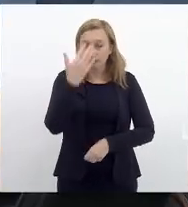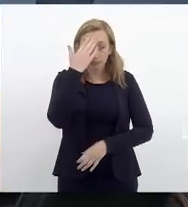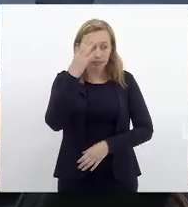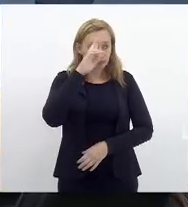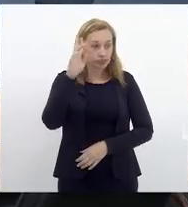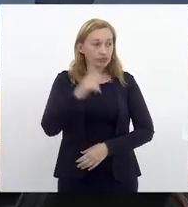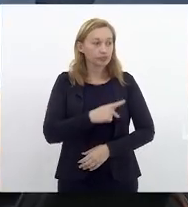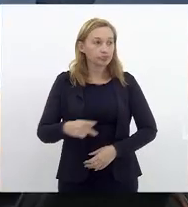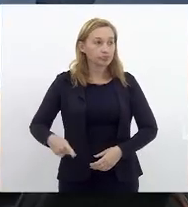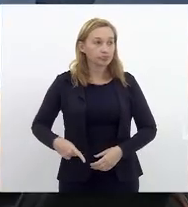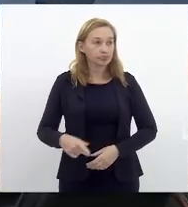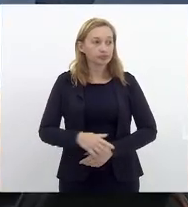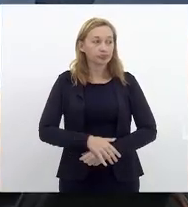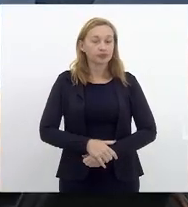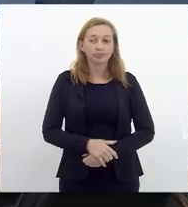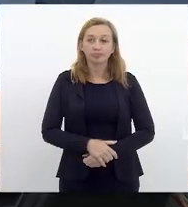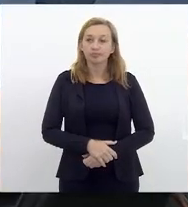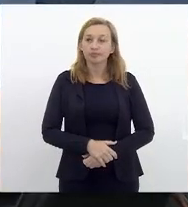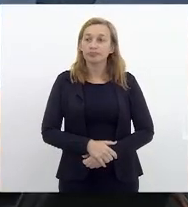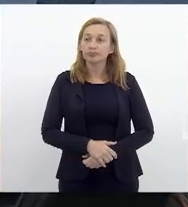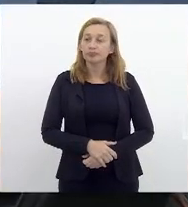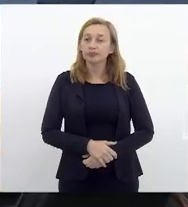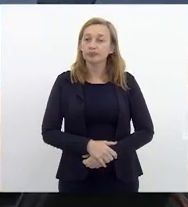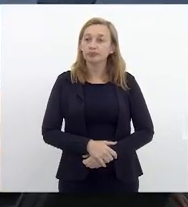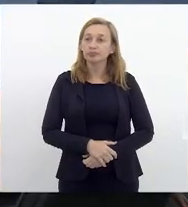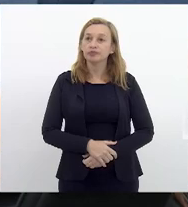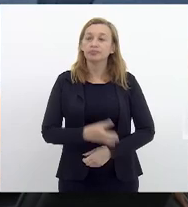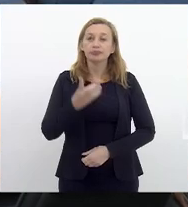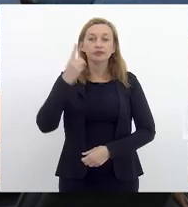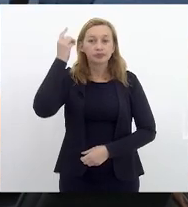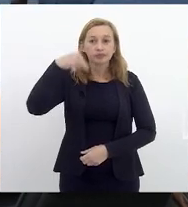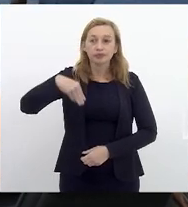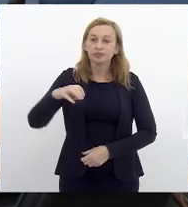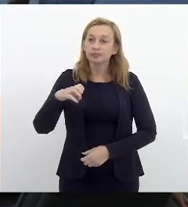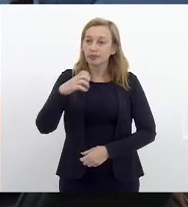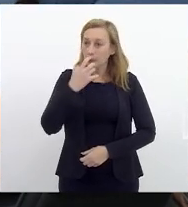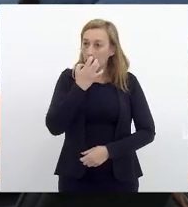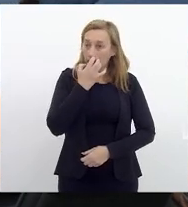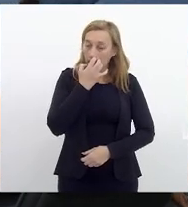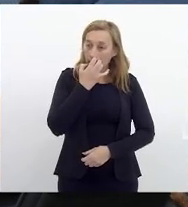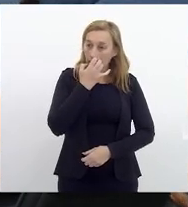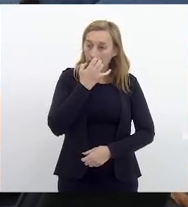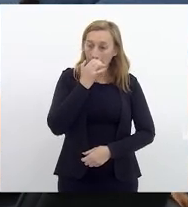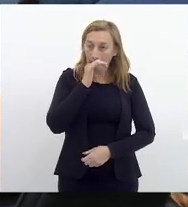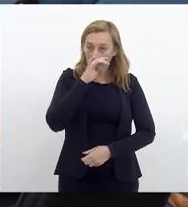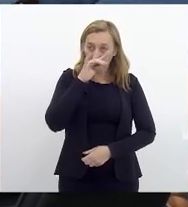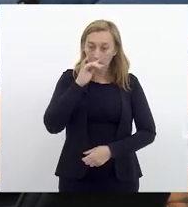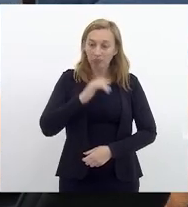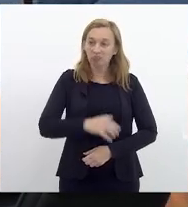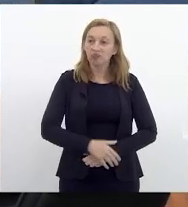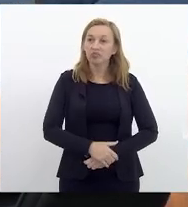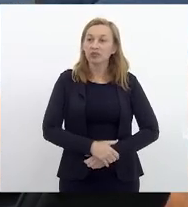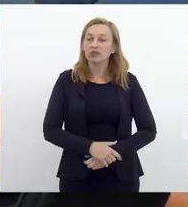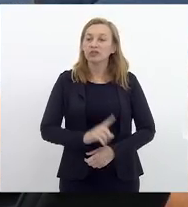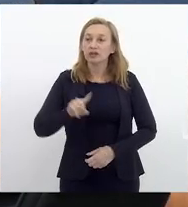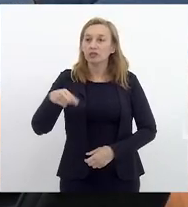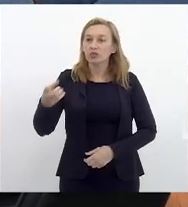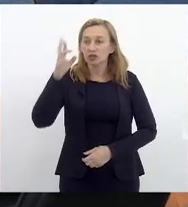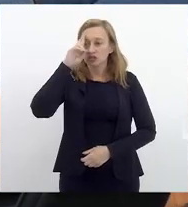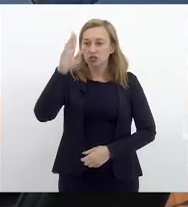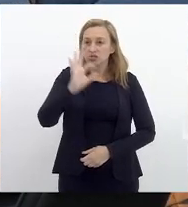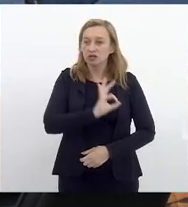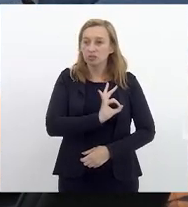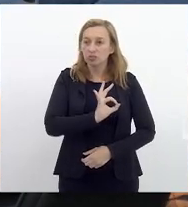presidente. Presidente, deputado Carlos Mink, em seguida, subintendente. Carlos Mink, em seguida, subintendente.